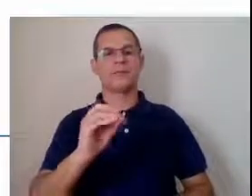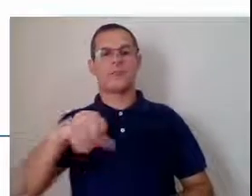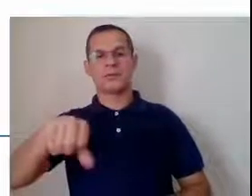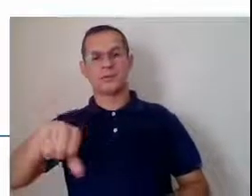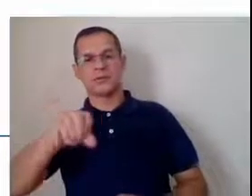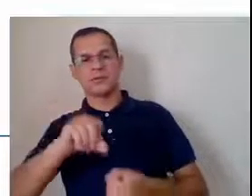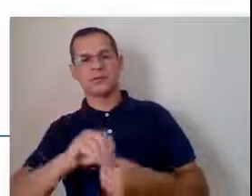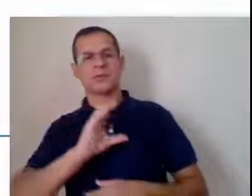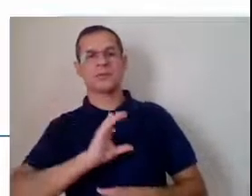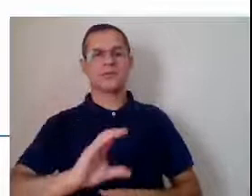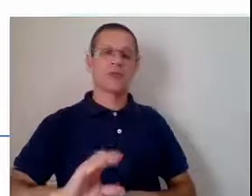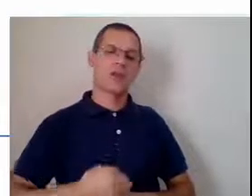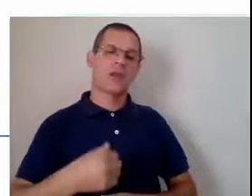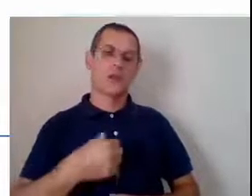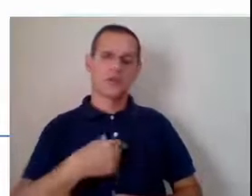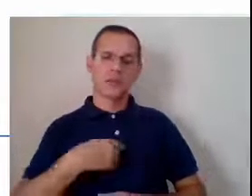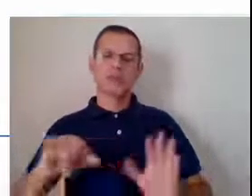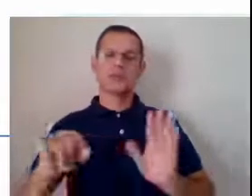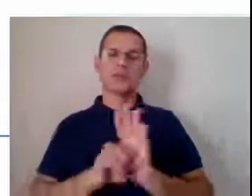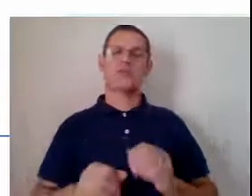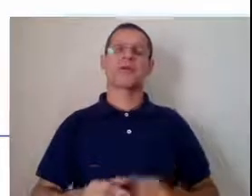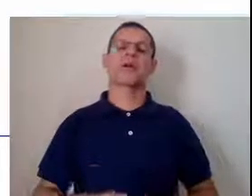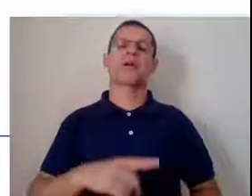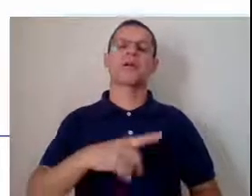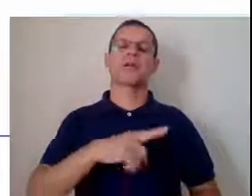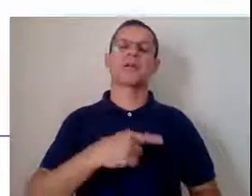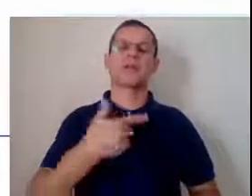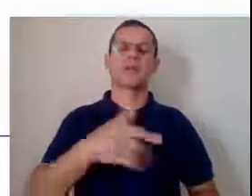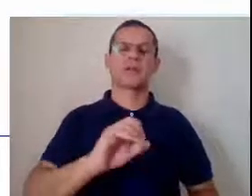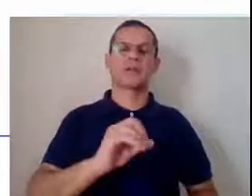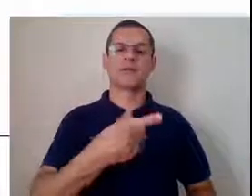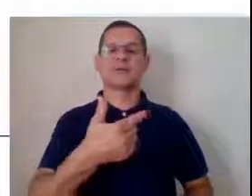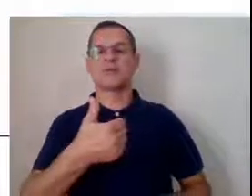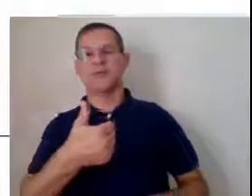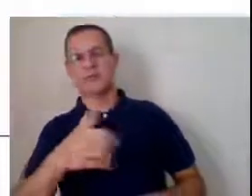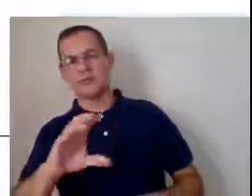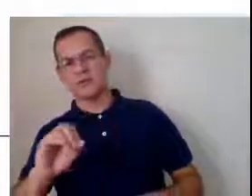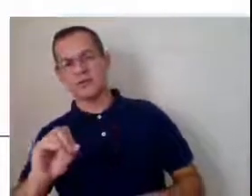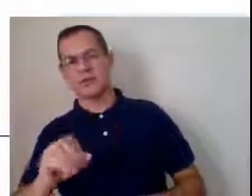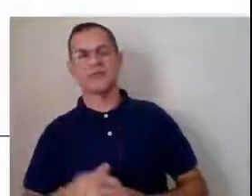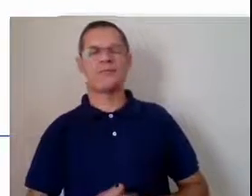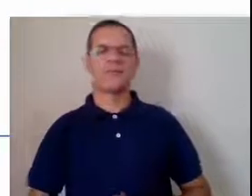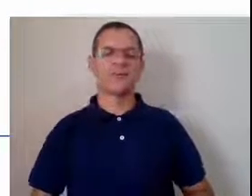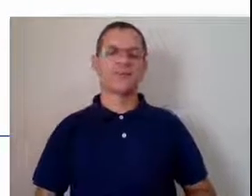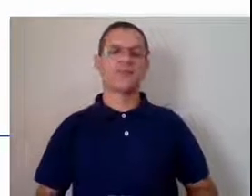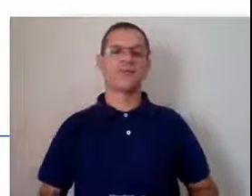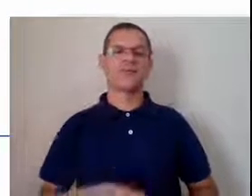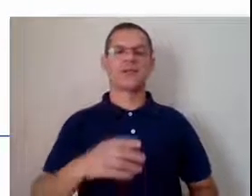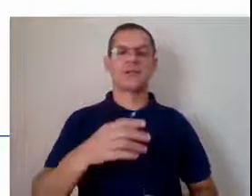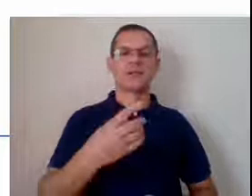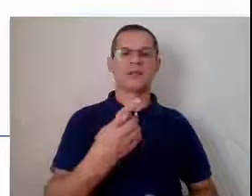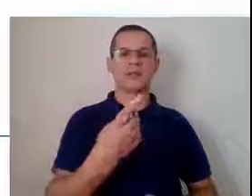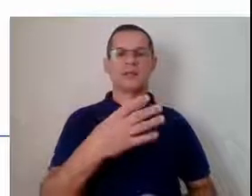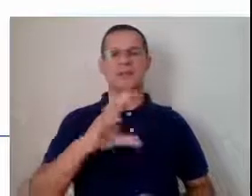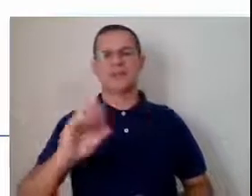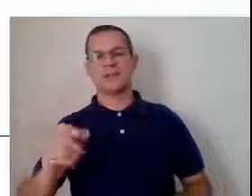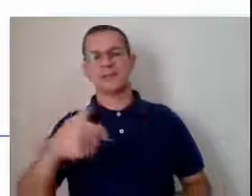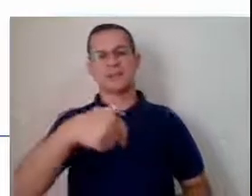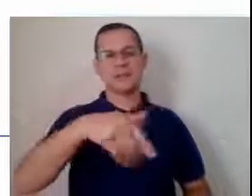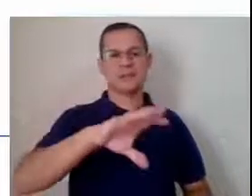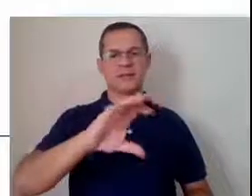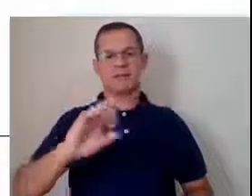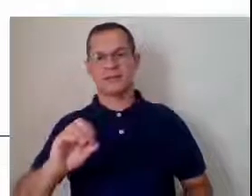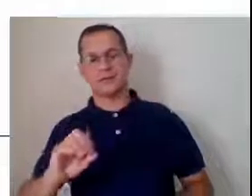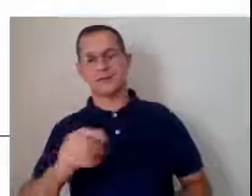feito o investimento para eu ver o que resultou em 2010. Então, 100 e 700. Então, em 2009